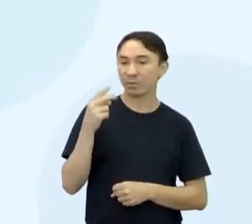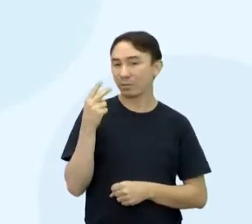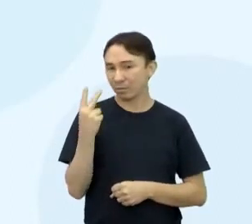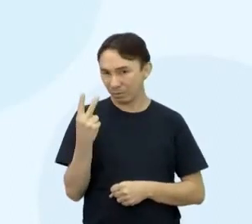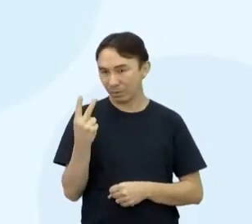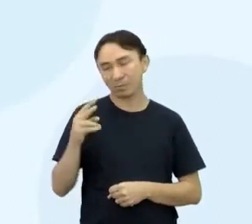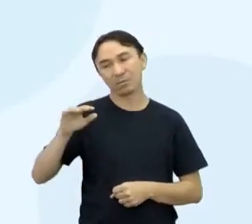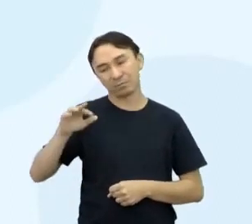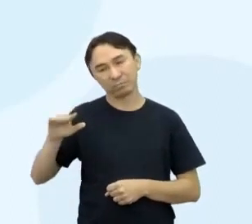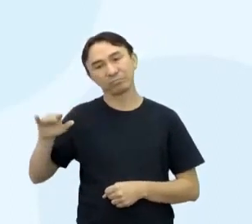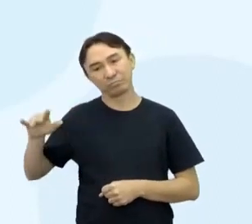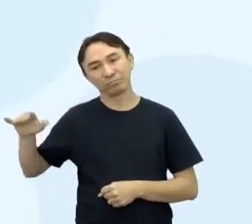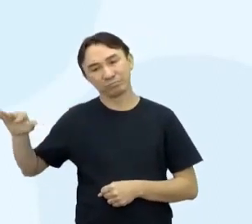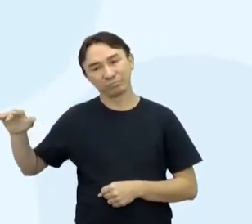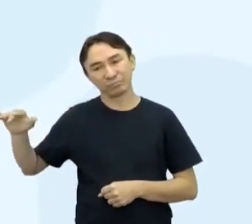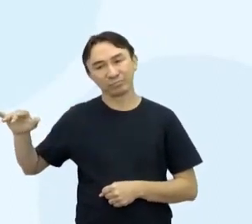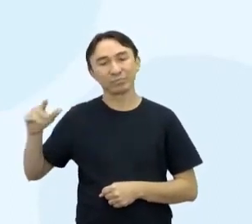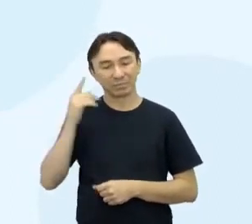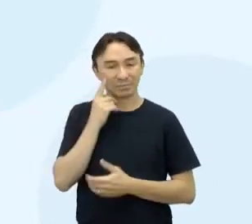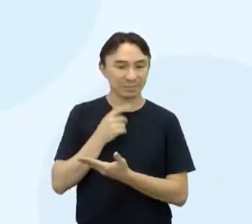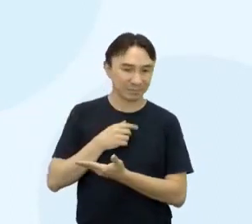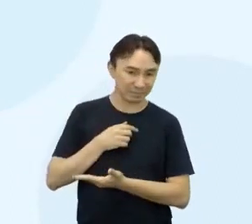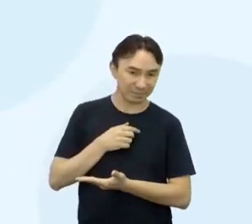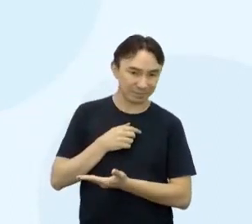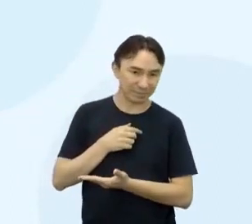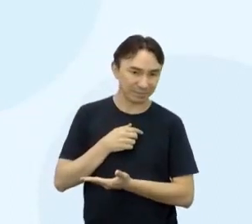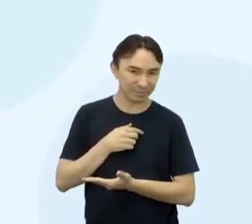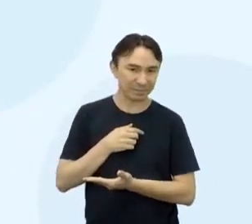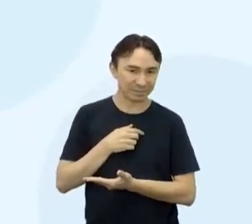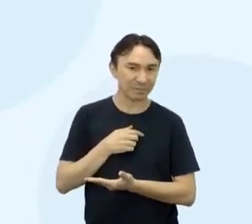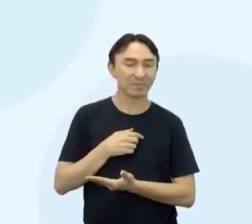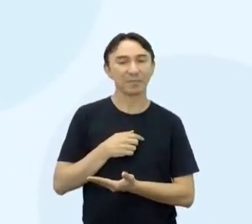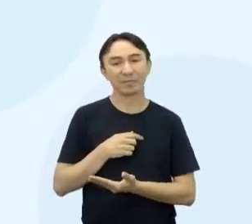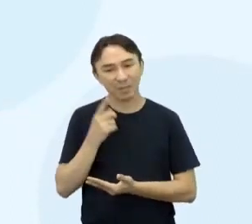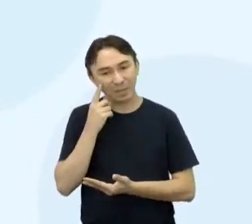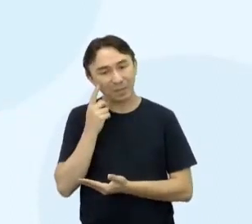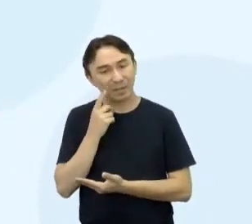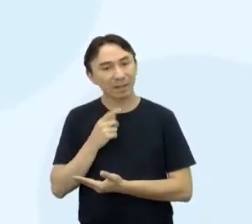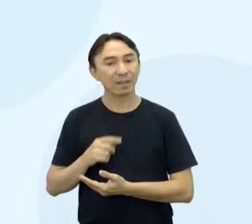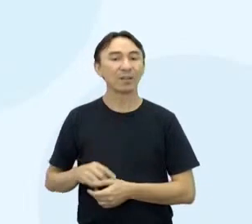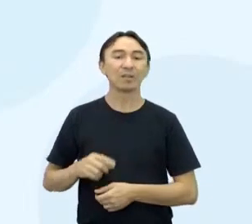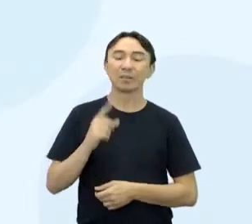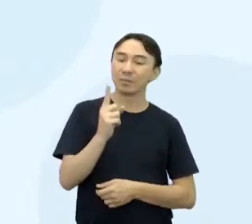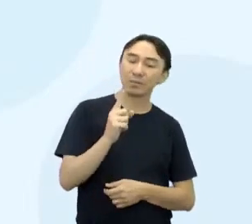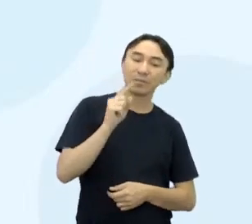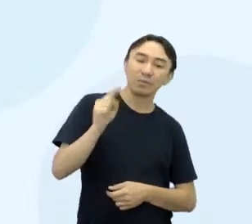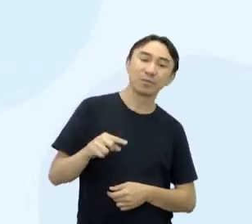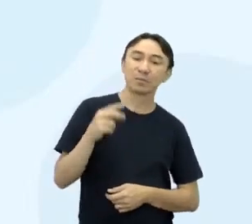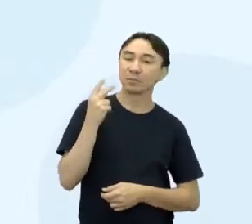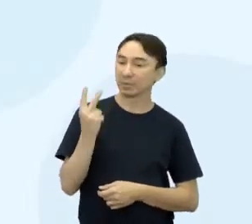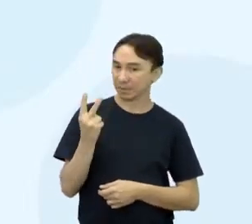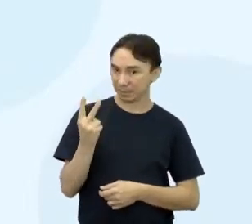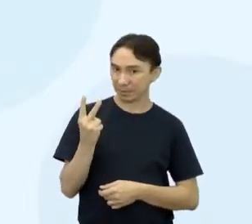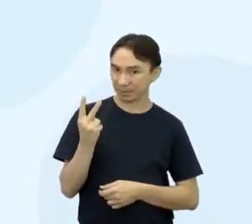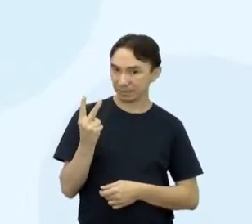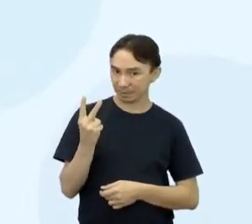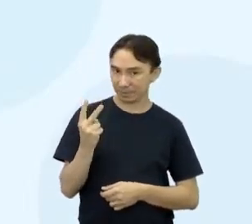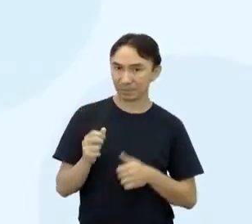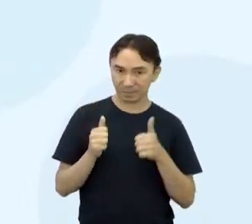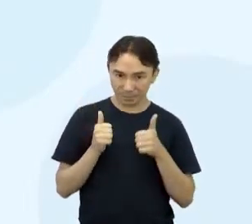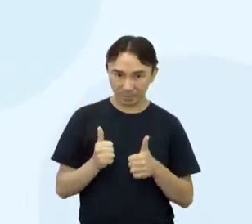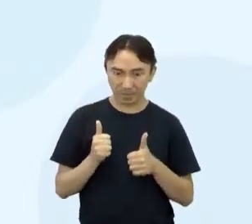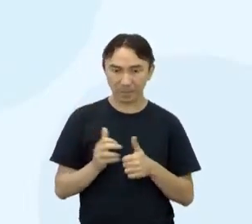vezes 8, 16 e vão sobrar 4. Tá bom? A gente vai usar uma casa decimal. Então, o primeiro dado aqui, ó, é